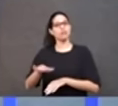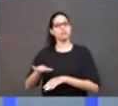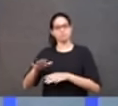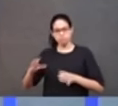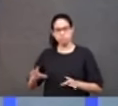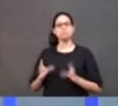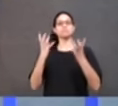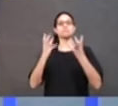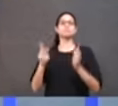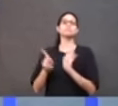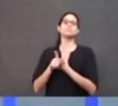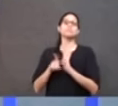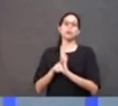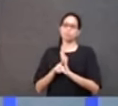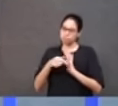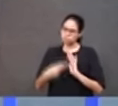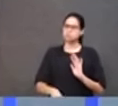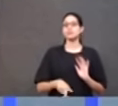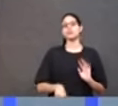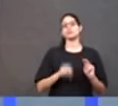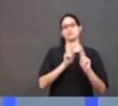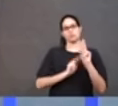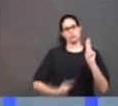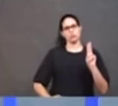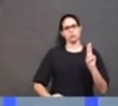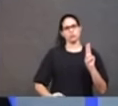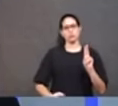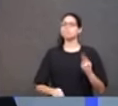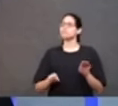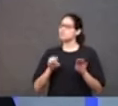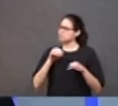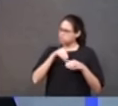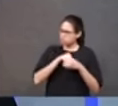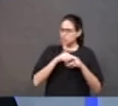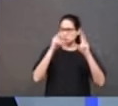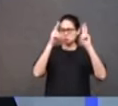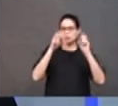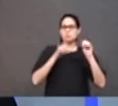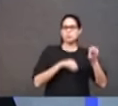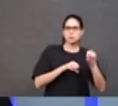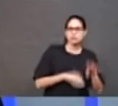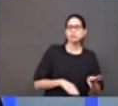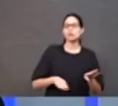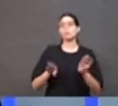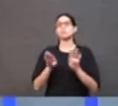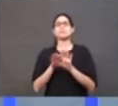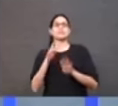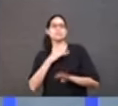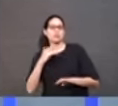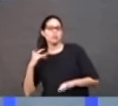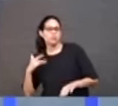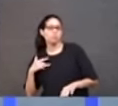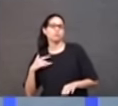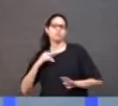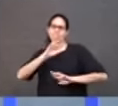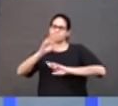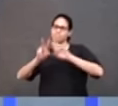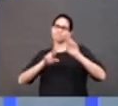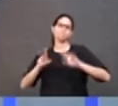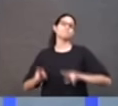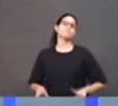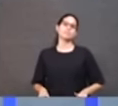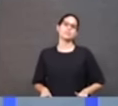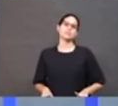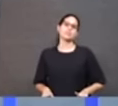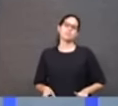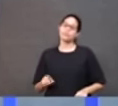discutir grandes questões da universidade, que vão desde as questões da educação até questões relacionadas à saúde, dada o momento que estamos vivendo,